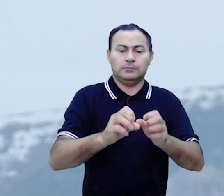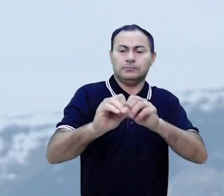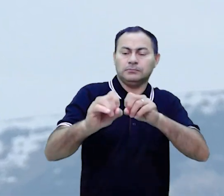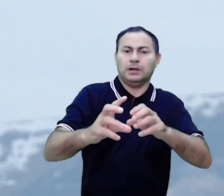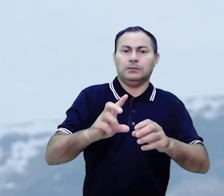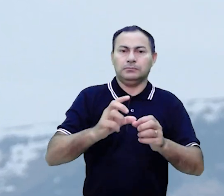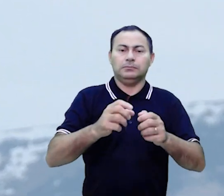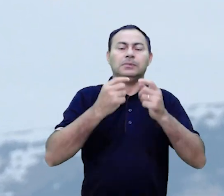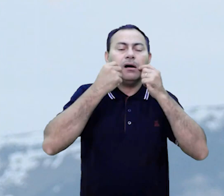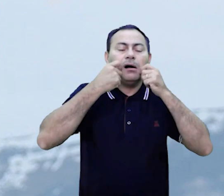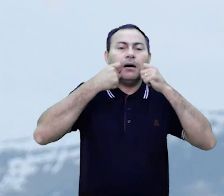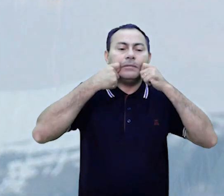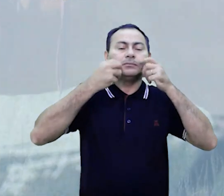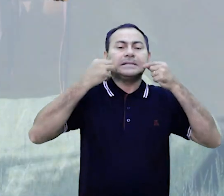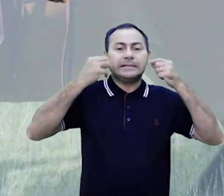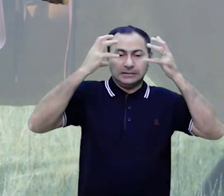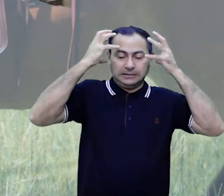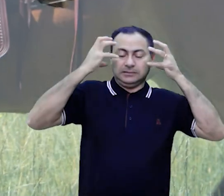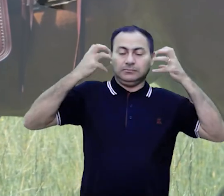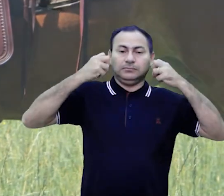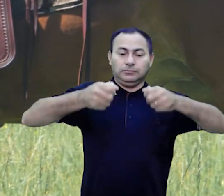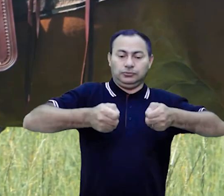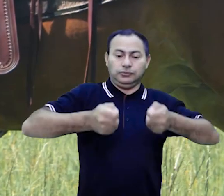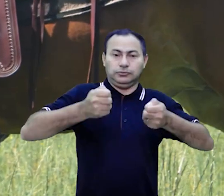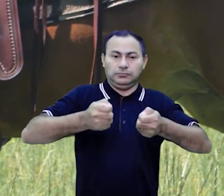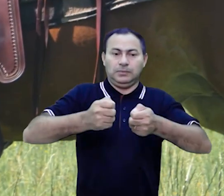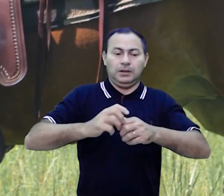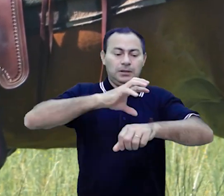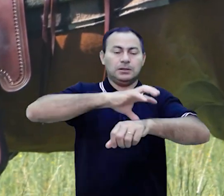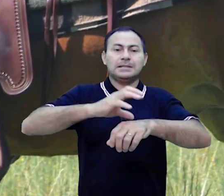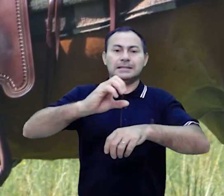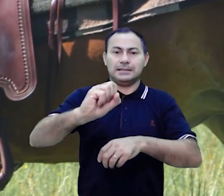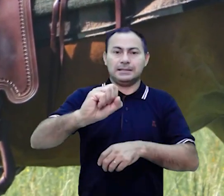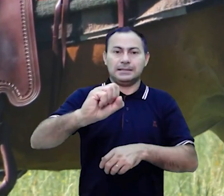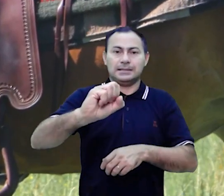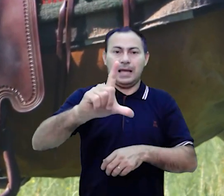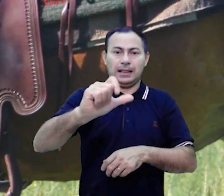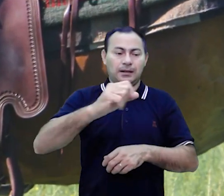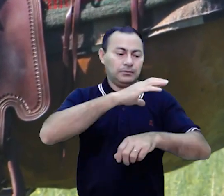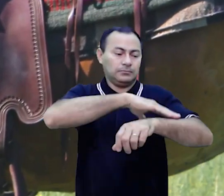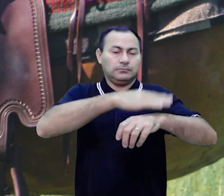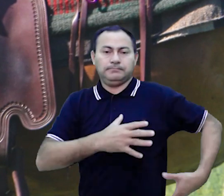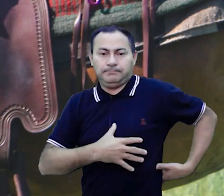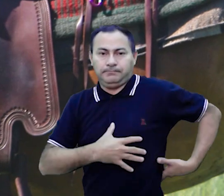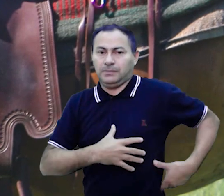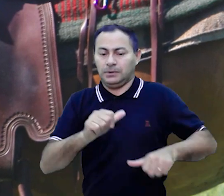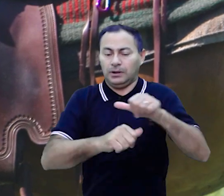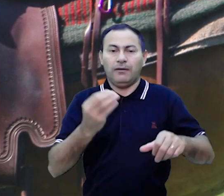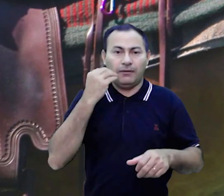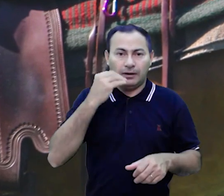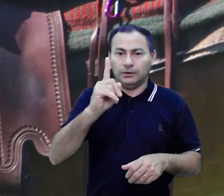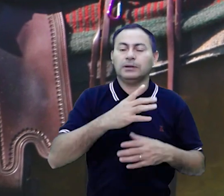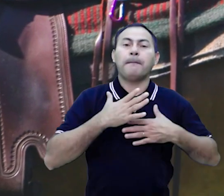cavalo é domado, recebe freio na boca, cabresto na cabeça e sela nos lombos. Não quer dizer que tenha se